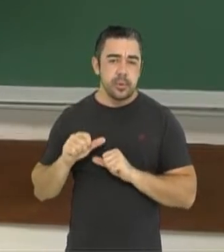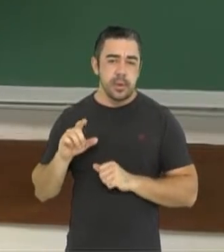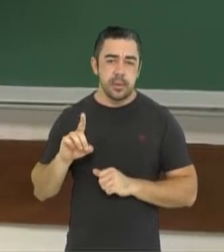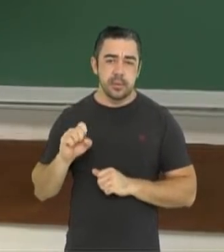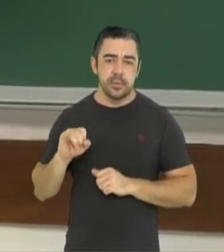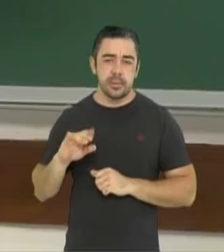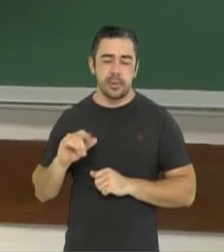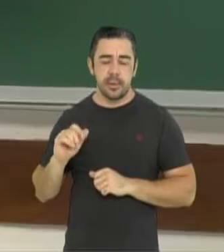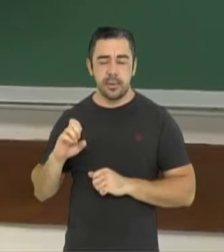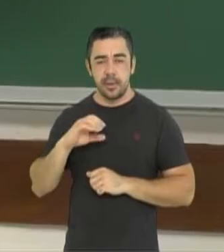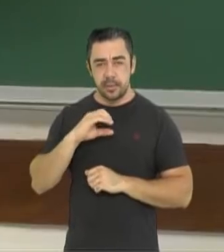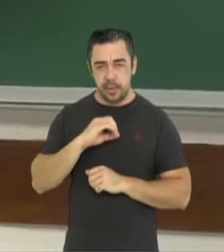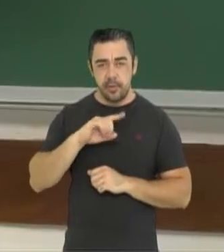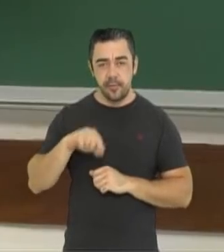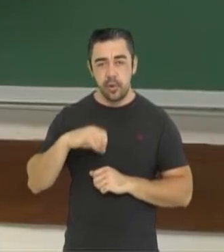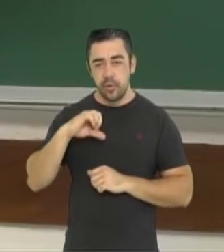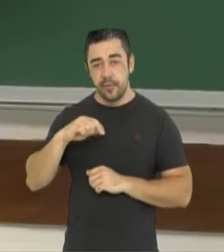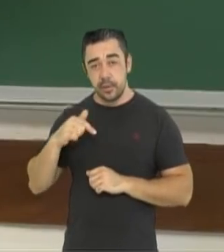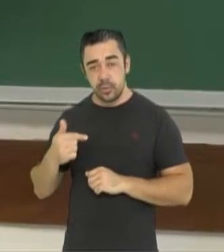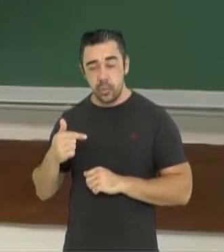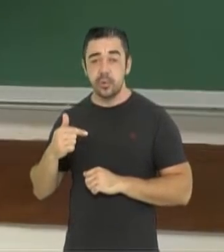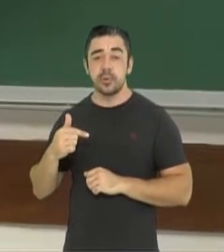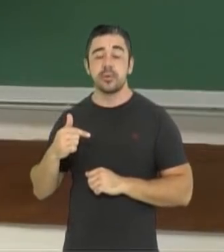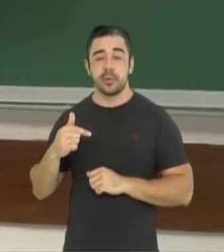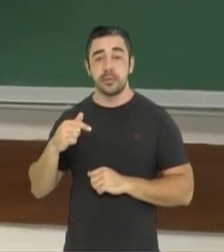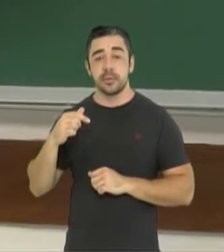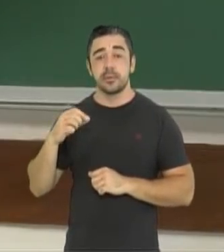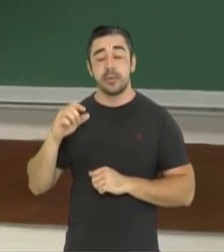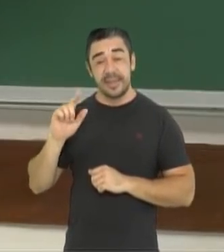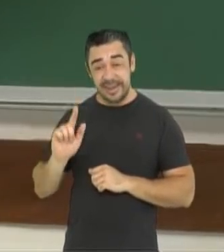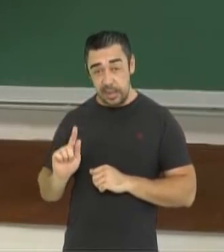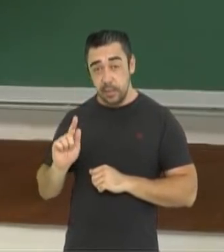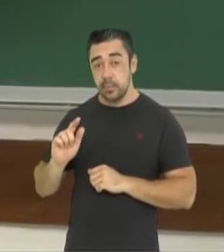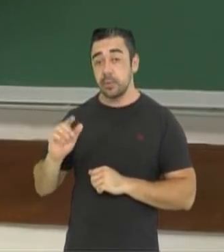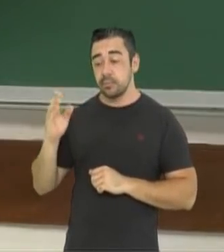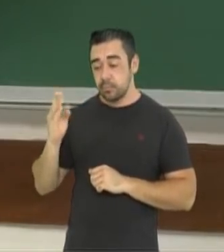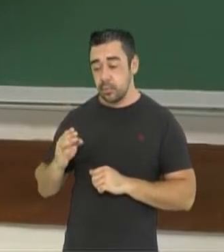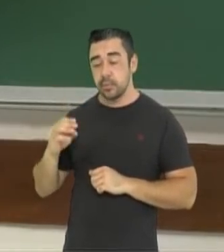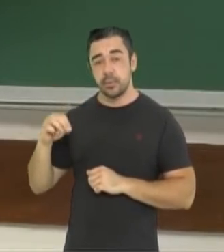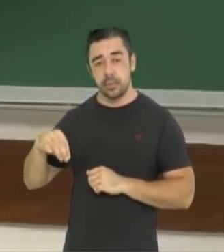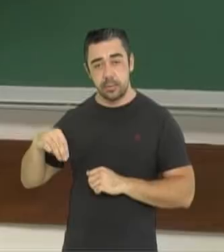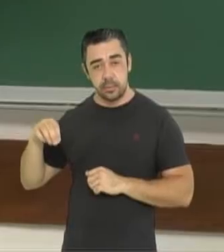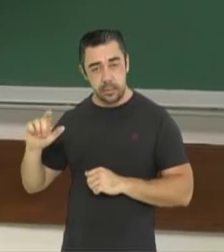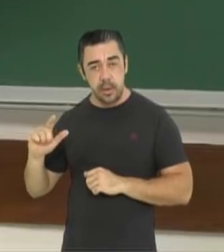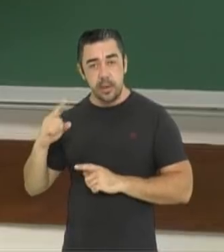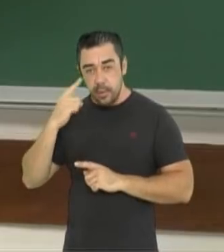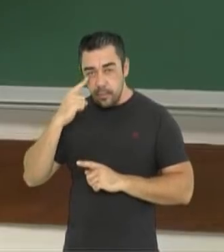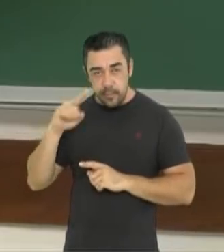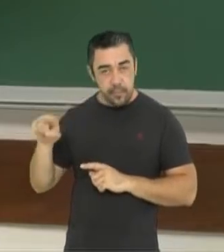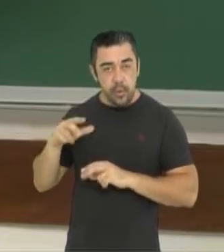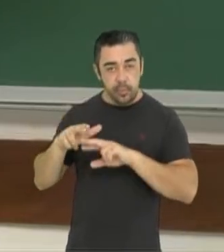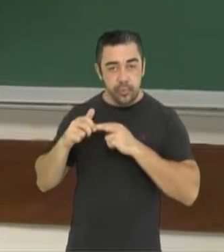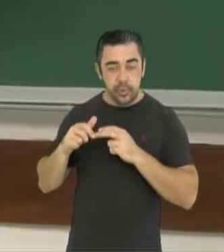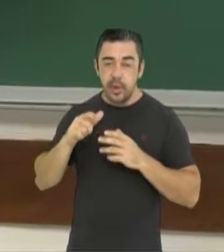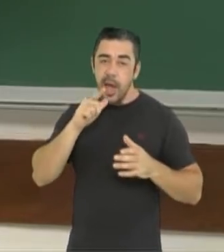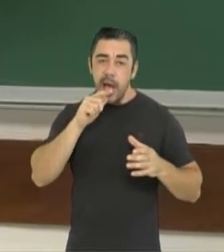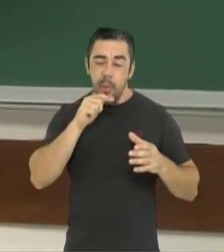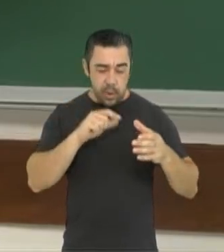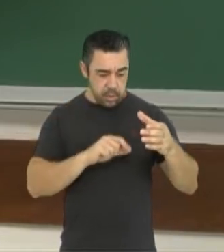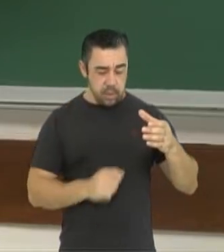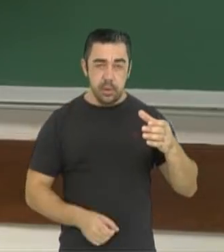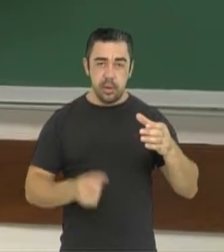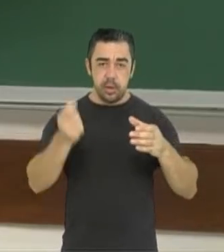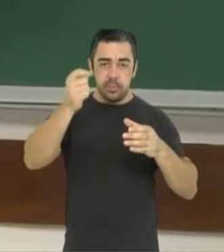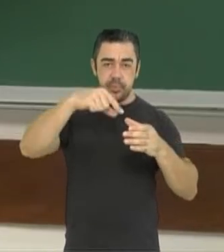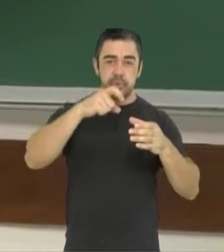é 0,92 gramas por centímetros cúbicos. E é por isso que o gelo flutua na água quando a gente coloca no copo. O